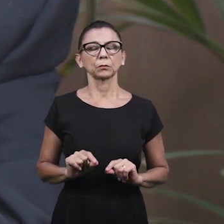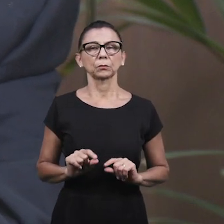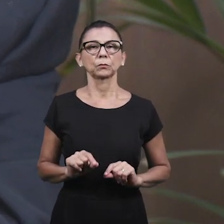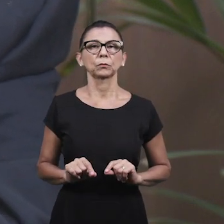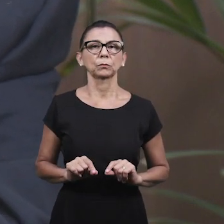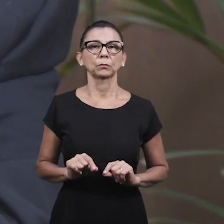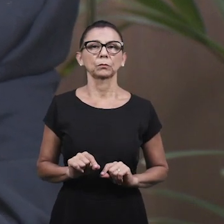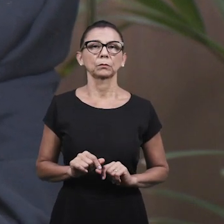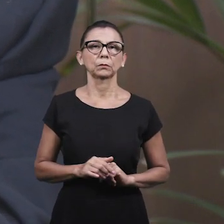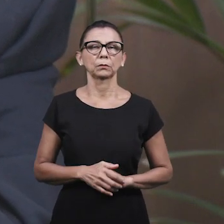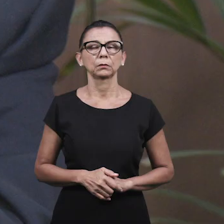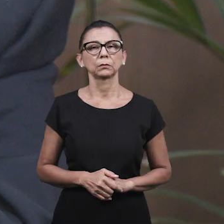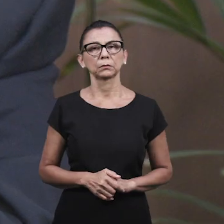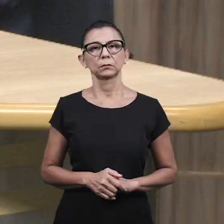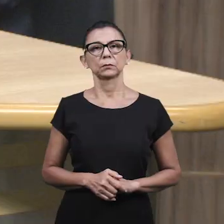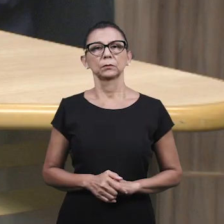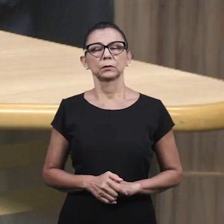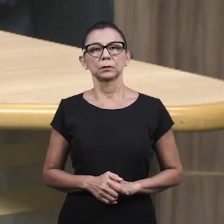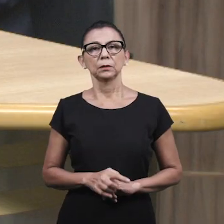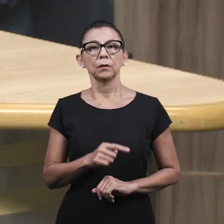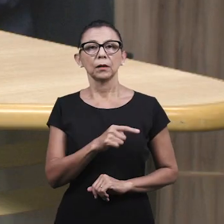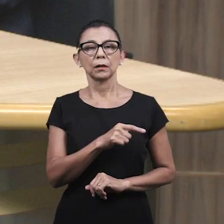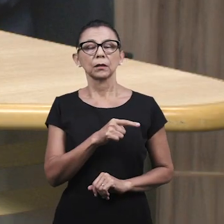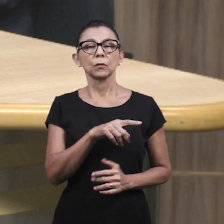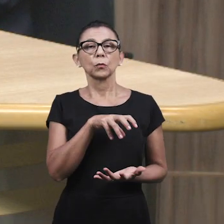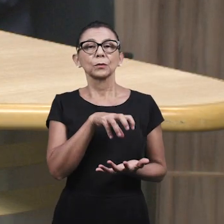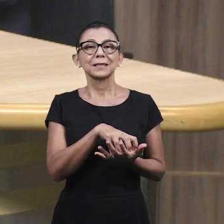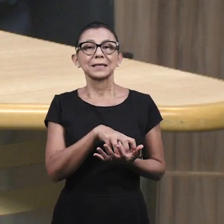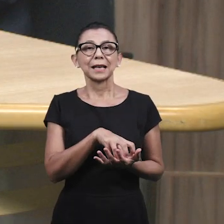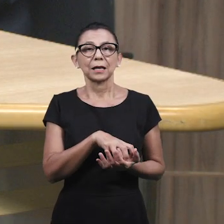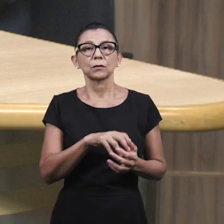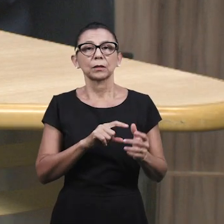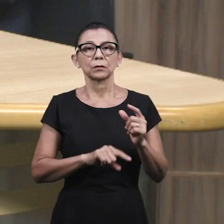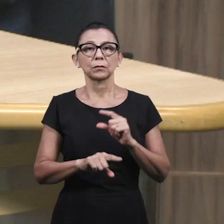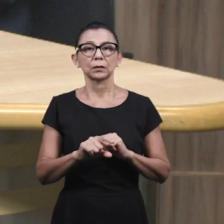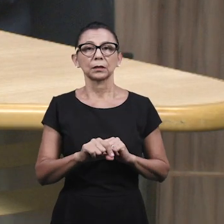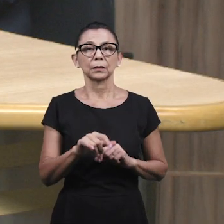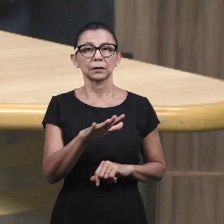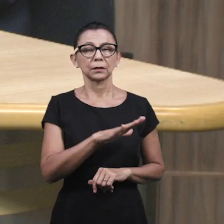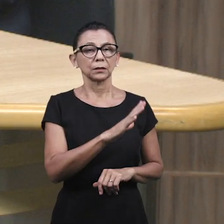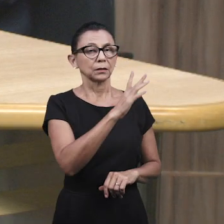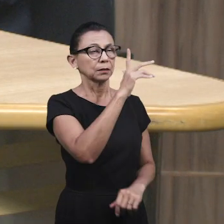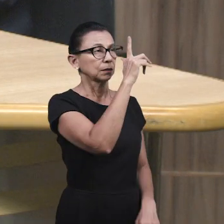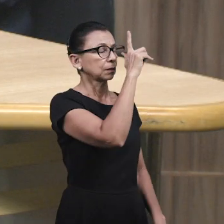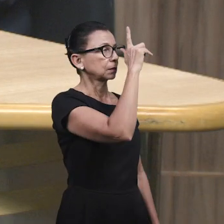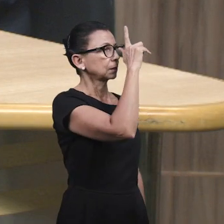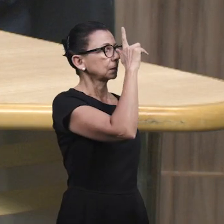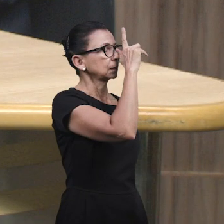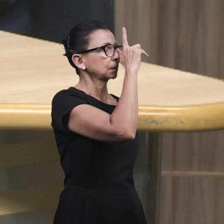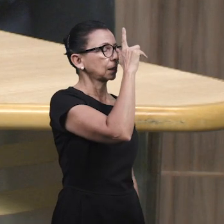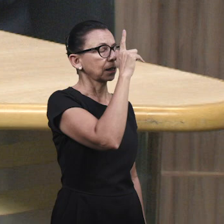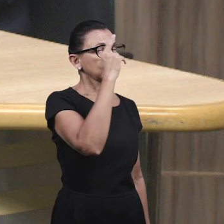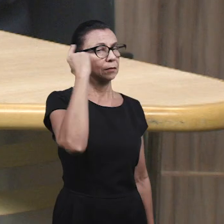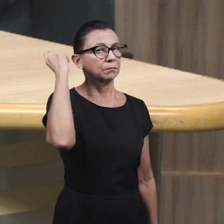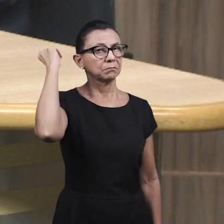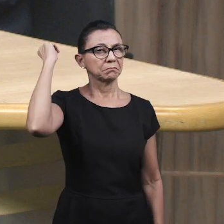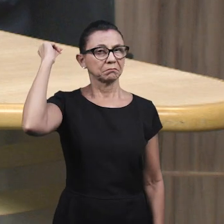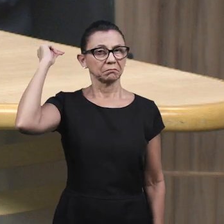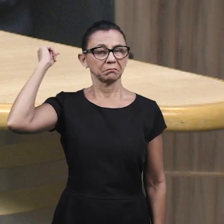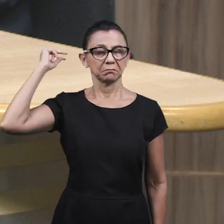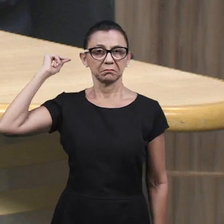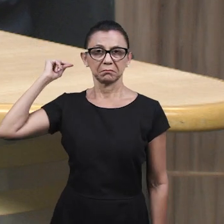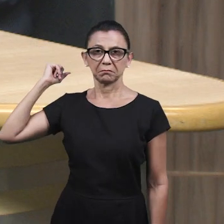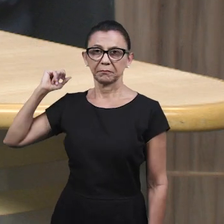praticamente o centro do paganismo era a Grécia Antiga, entendeu? O